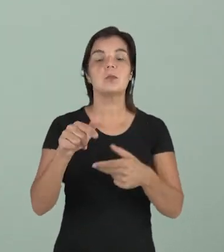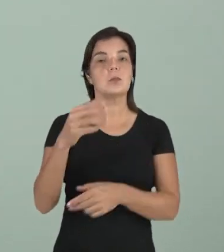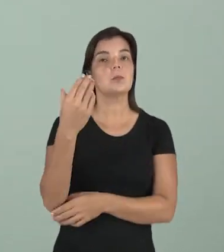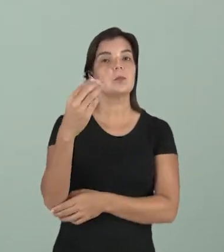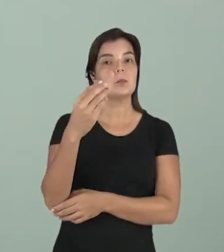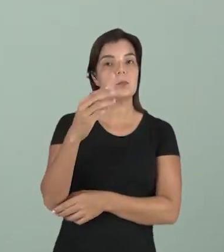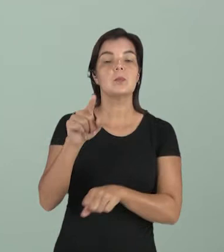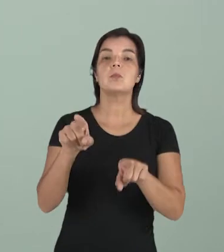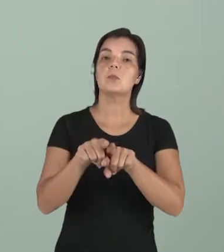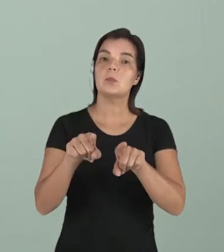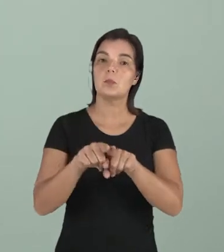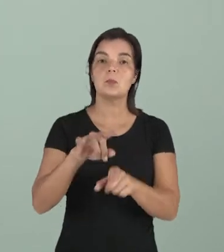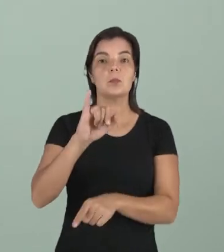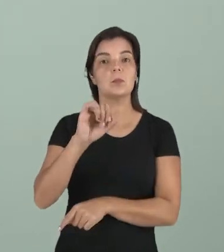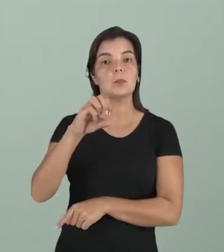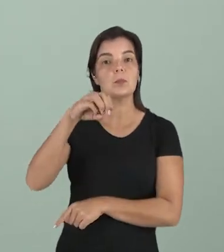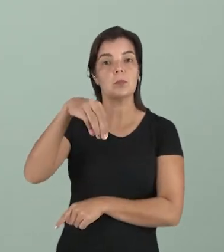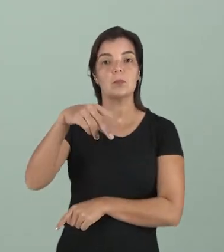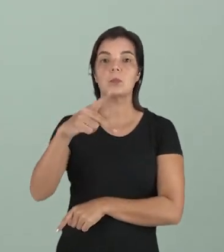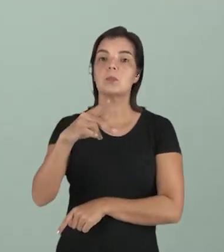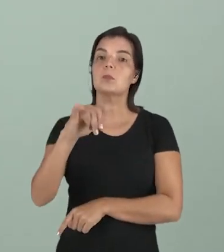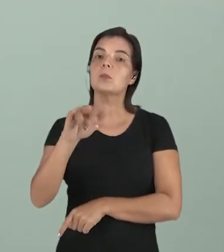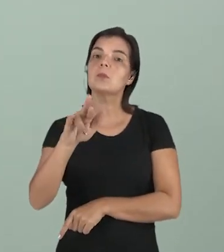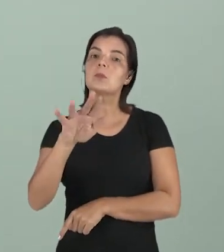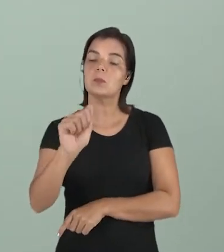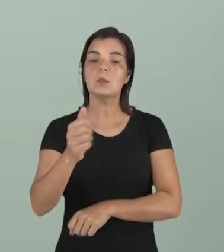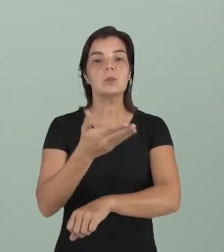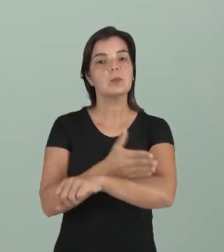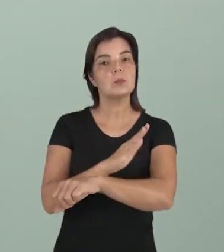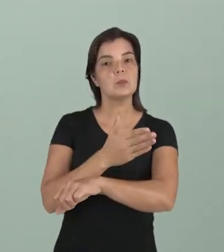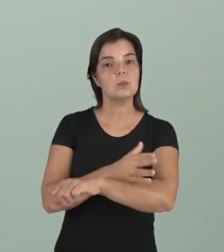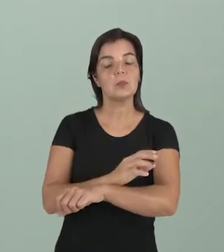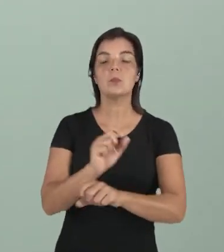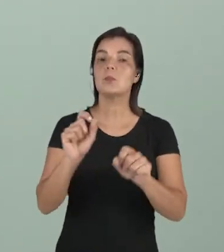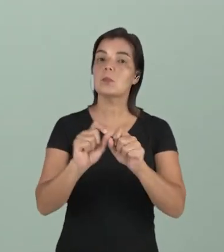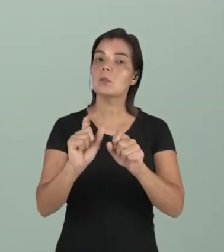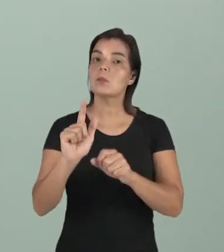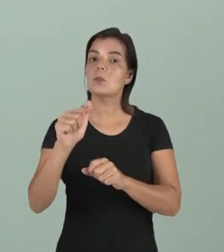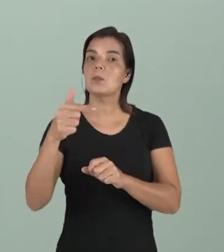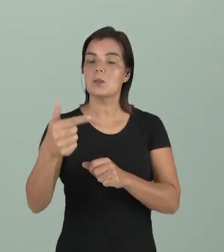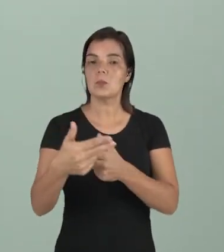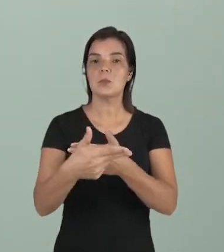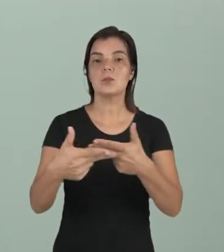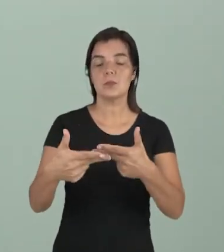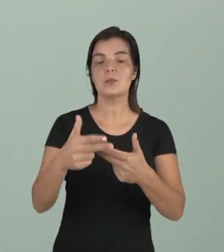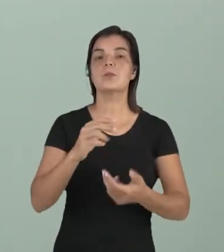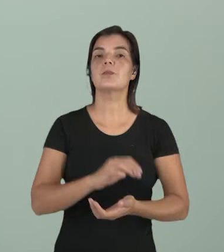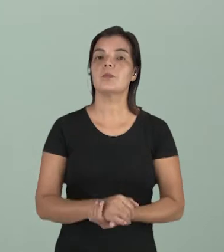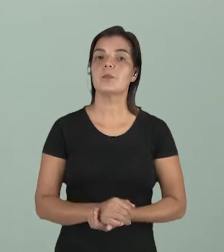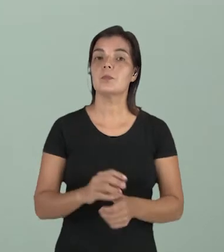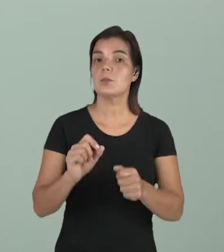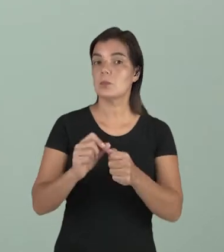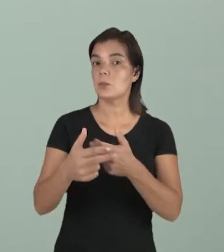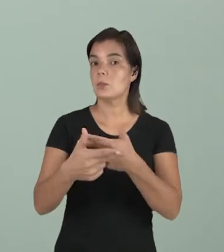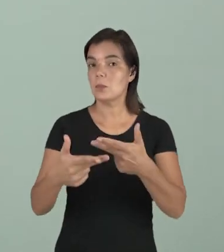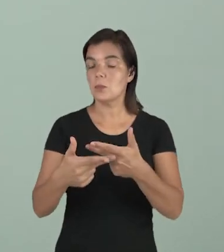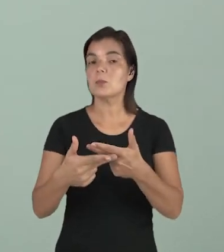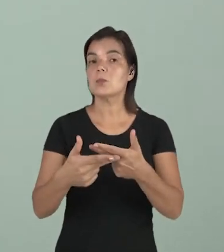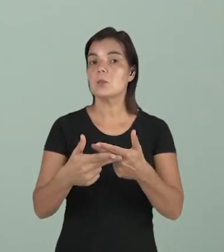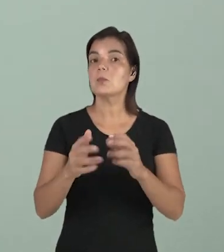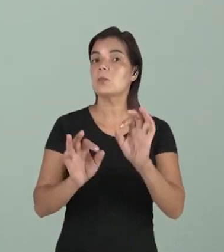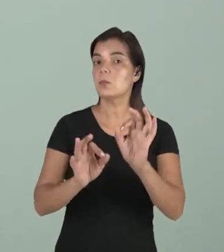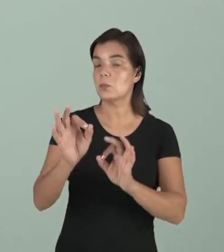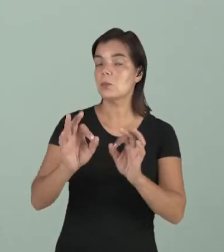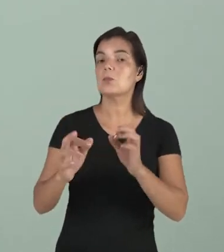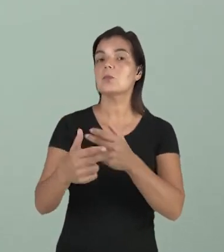ciência ela é empírica, e na empiria, na prática, eu posso recriar o criado, eu posso recriar a natureza e